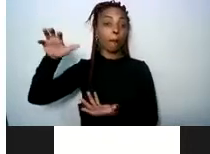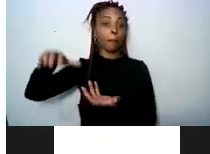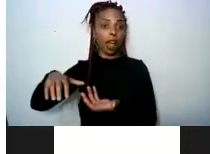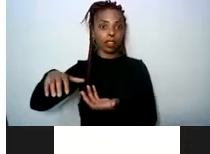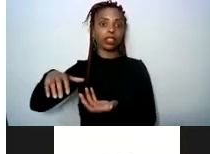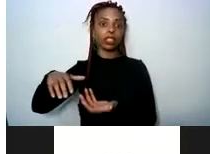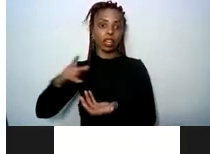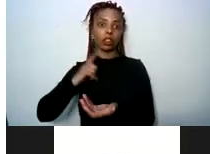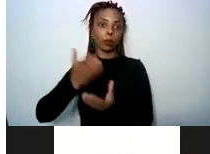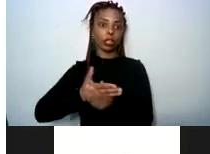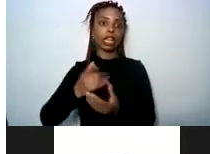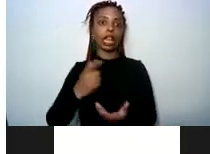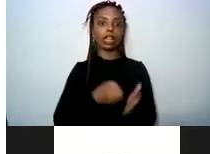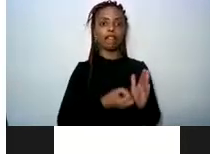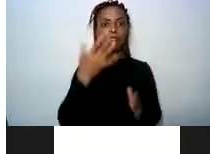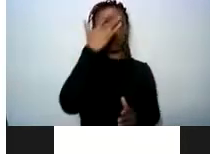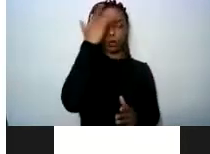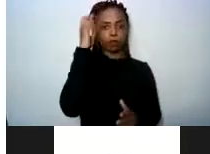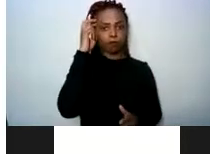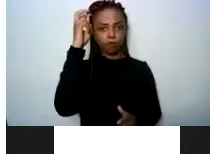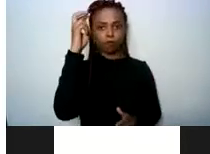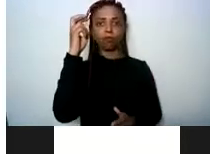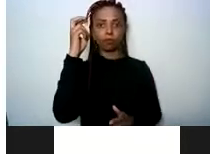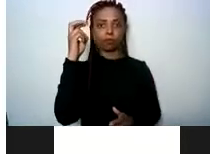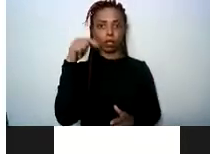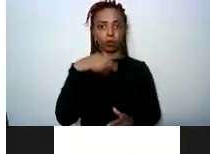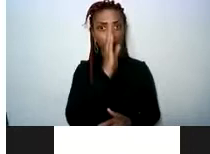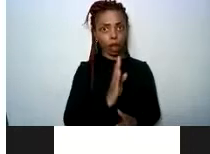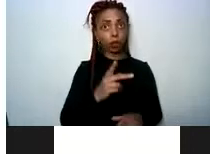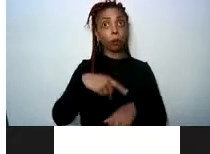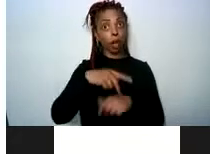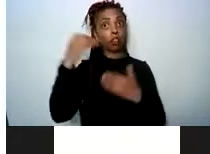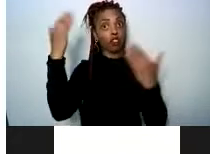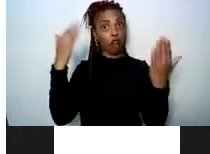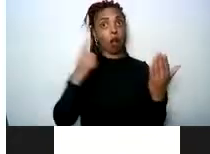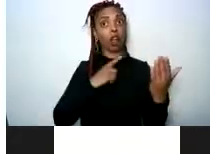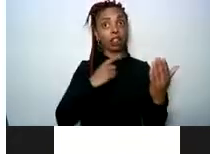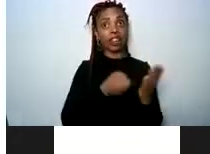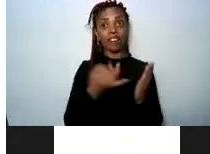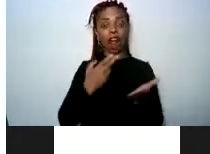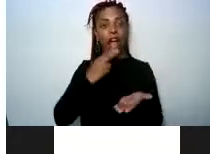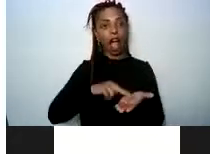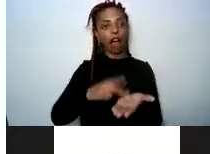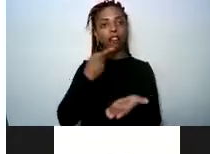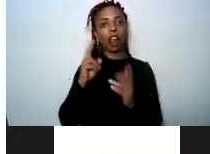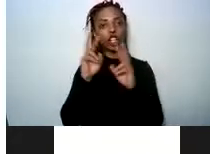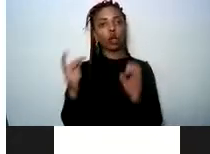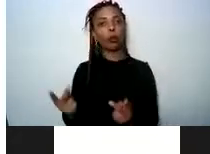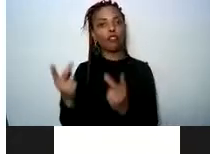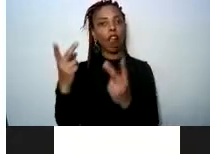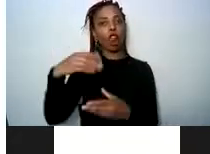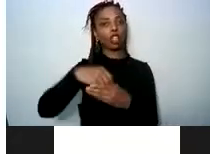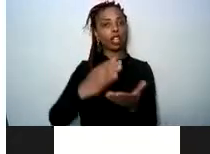diversos intelectuais que a gente conhece tanto nacionais internacionais falando dos valores da biblioteca do acervo